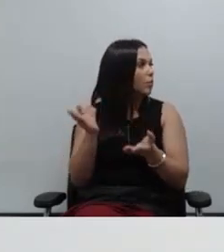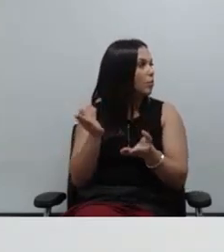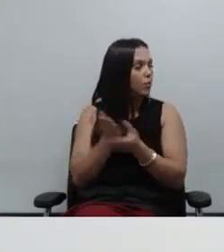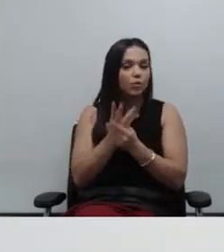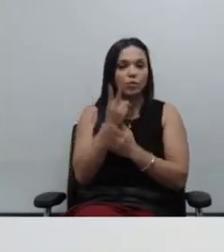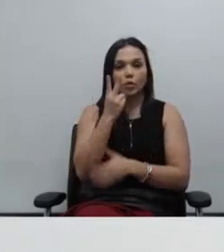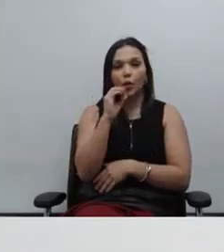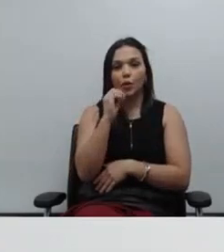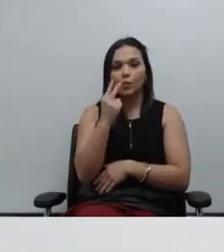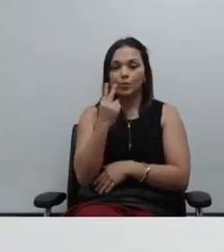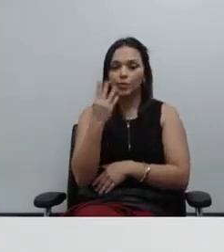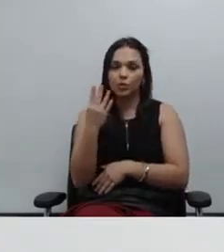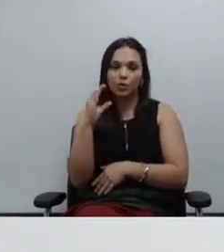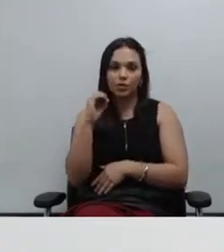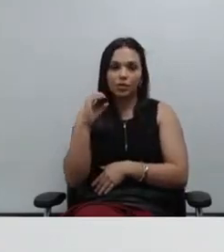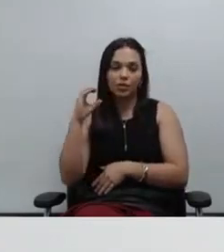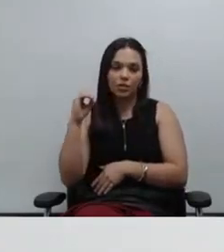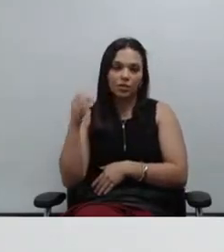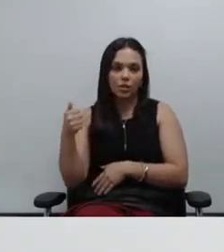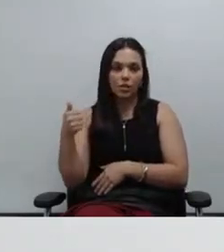processo